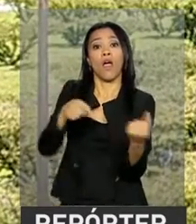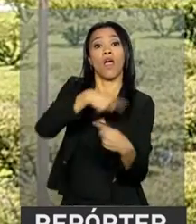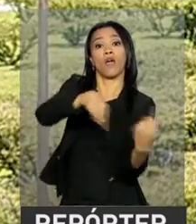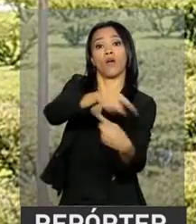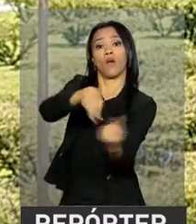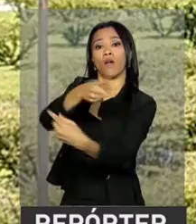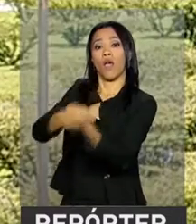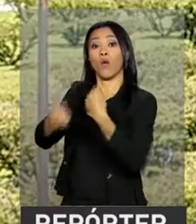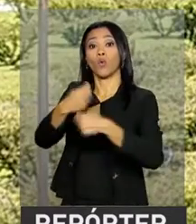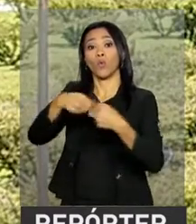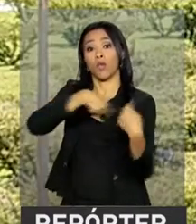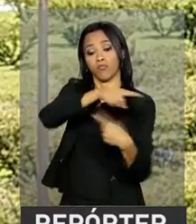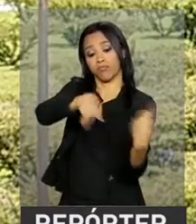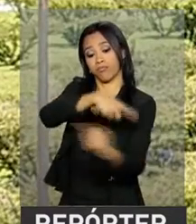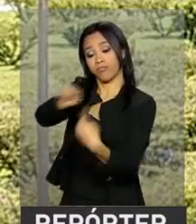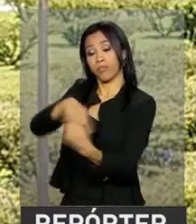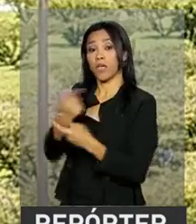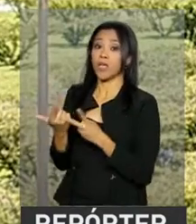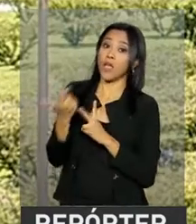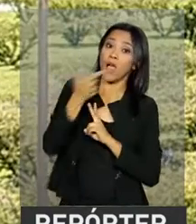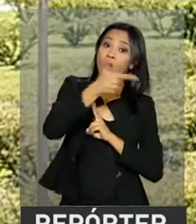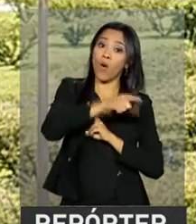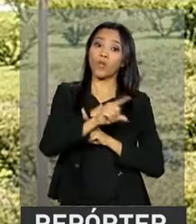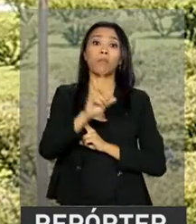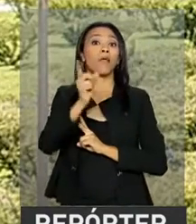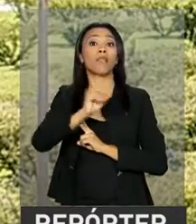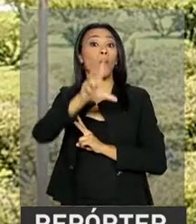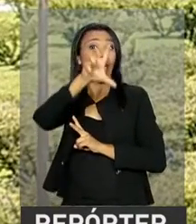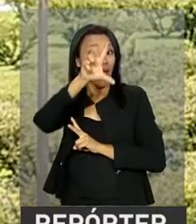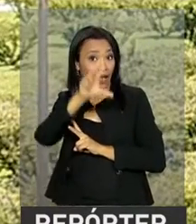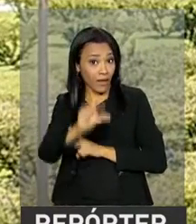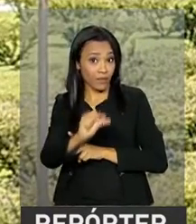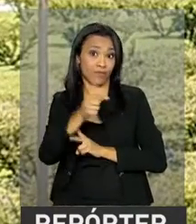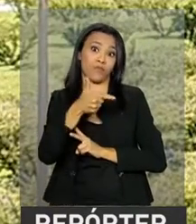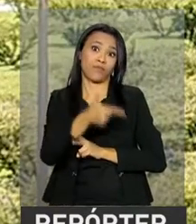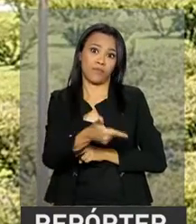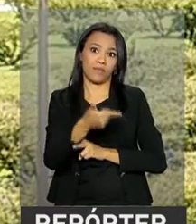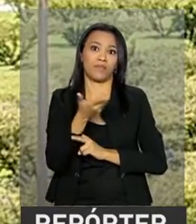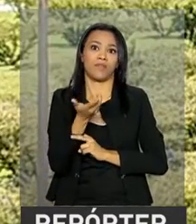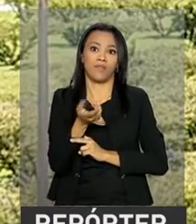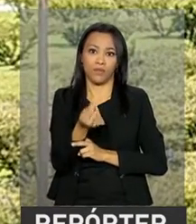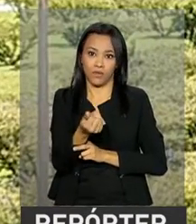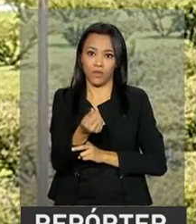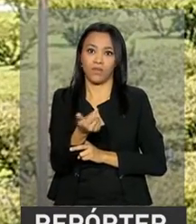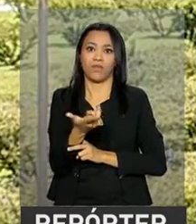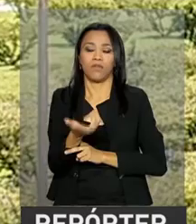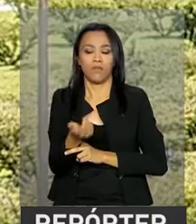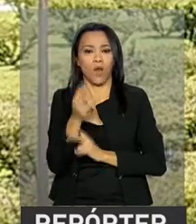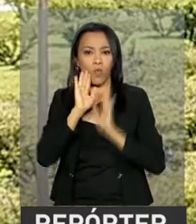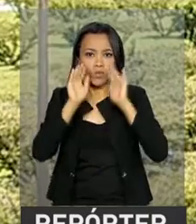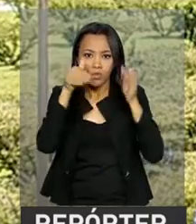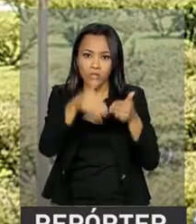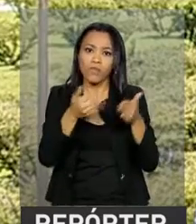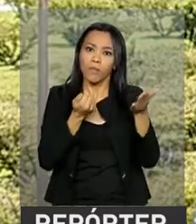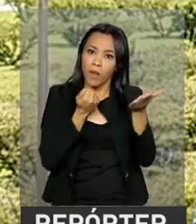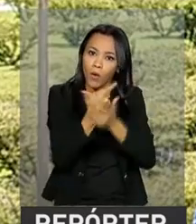outra é para não reduzir os recursos do FGTS para a compra da casa própria.